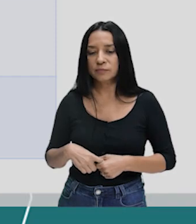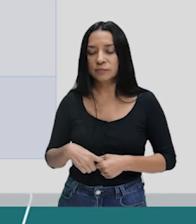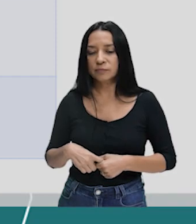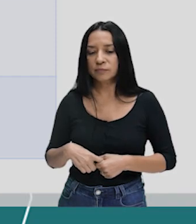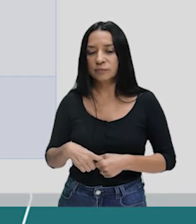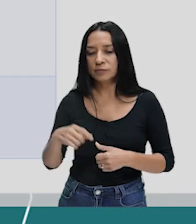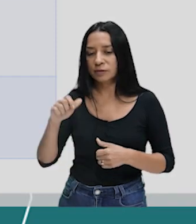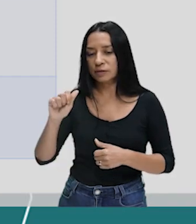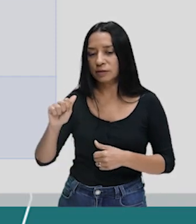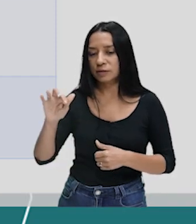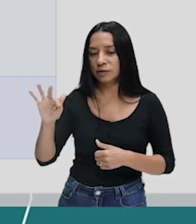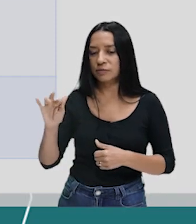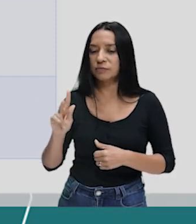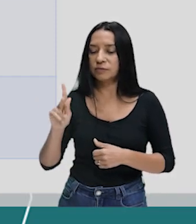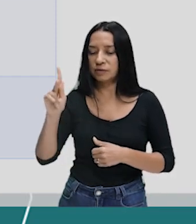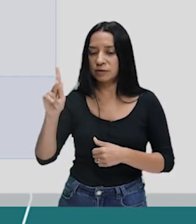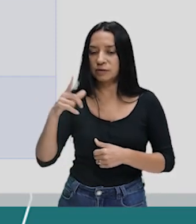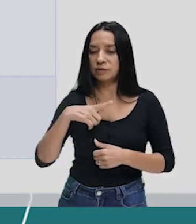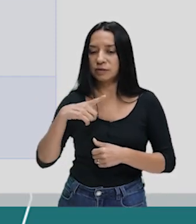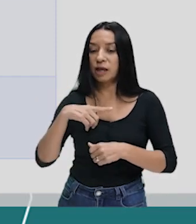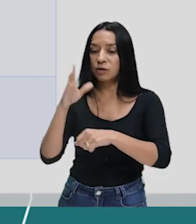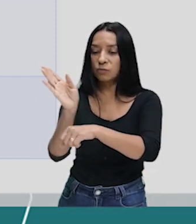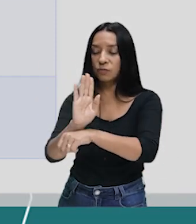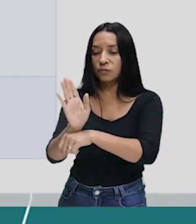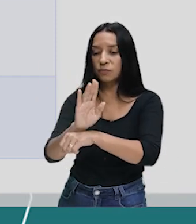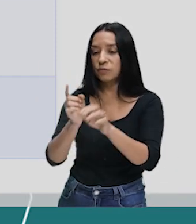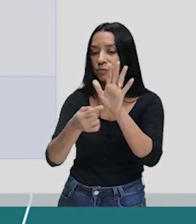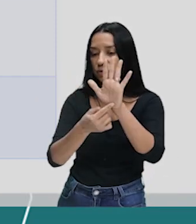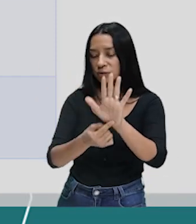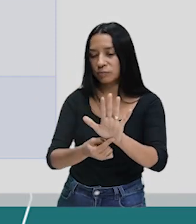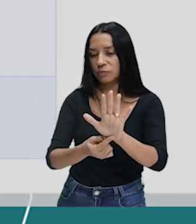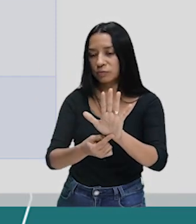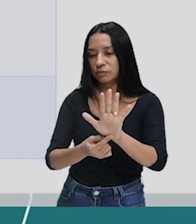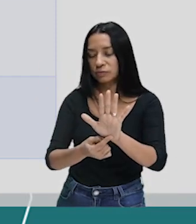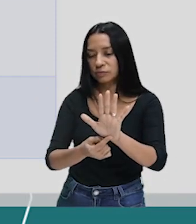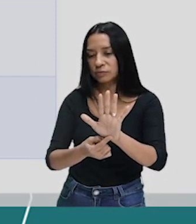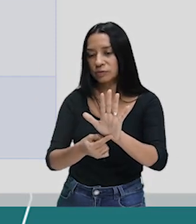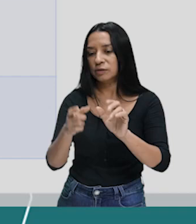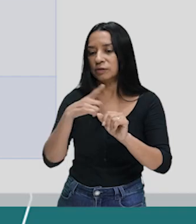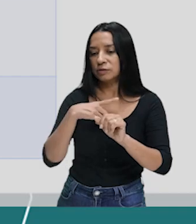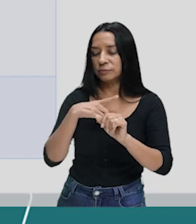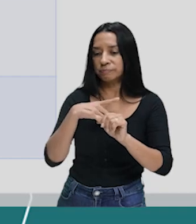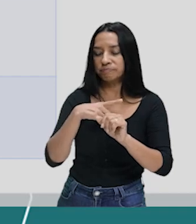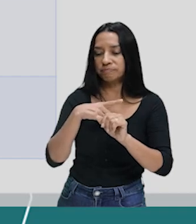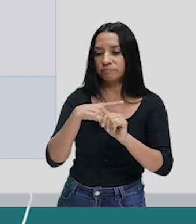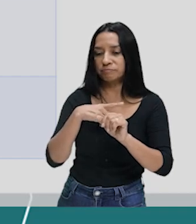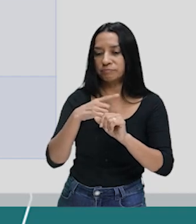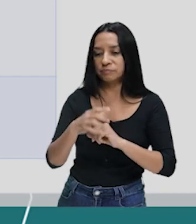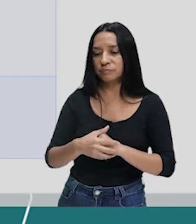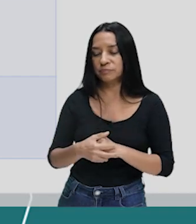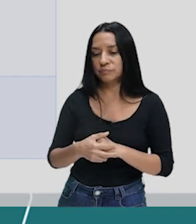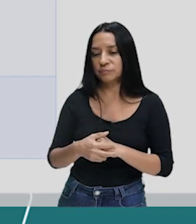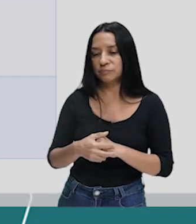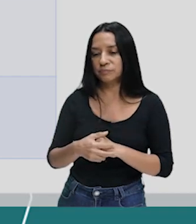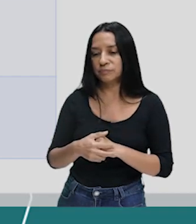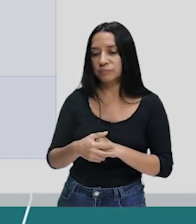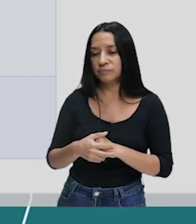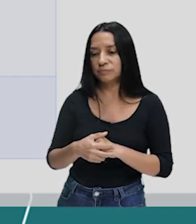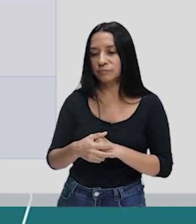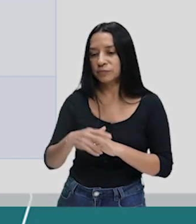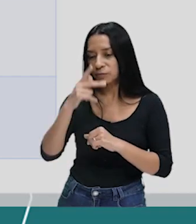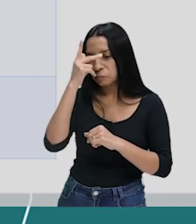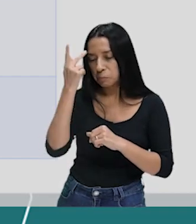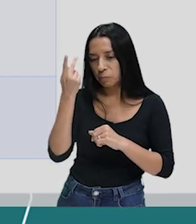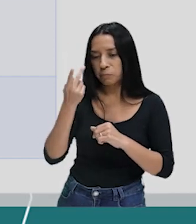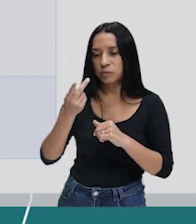já apareceu em série. Tem um episódio de The Big Bang Theory que você tem os físicos que